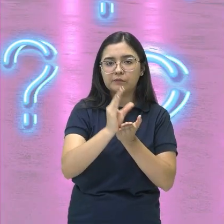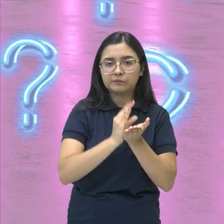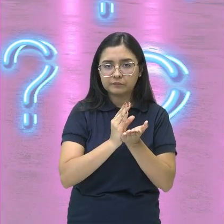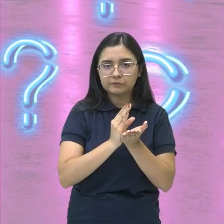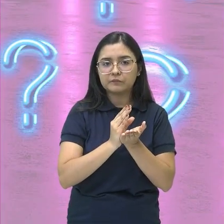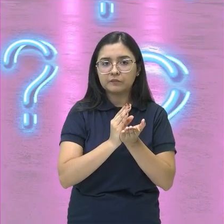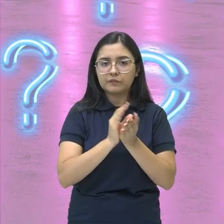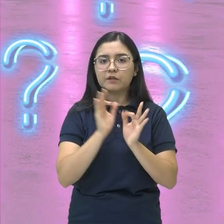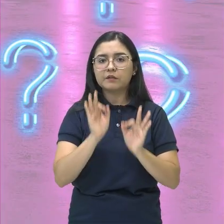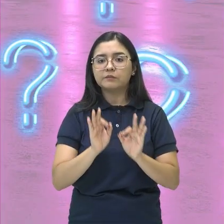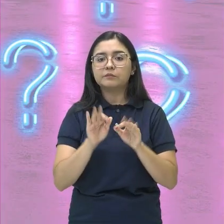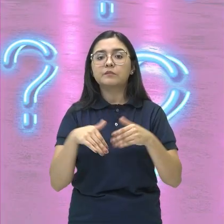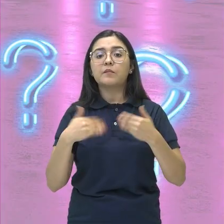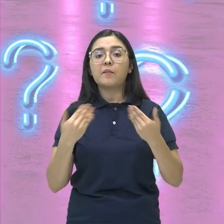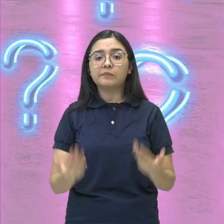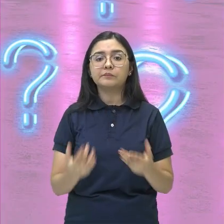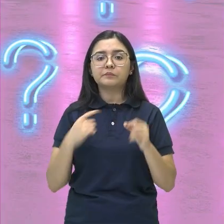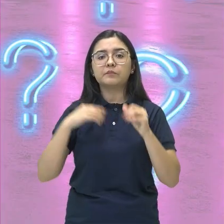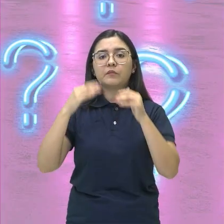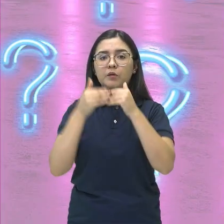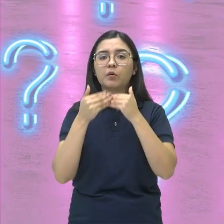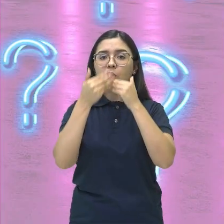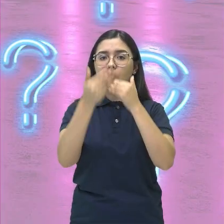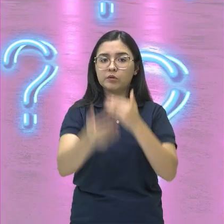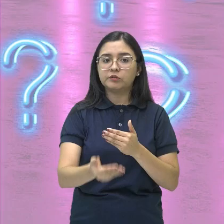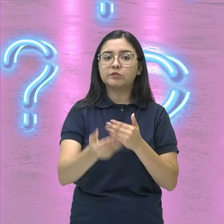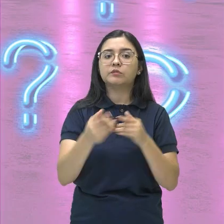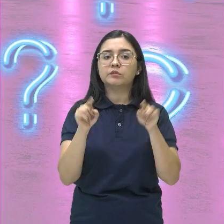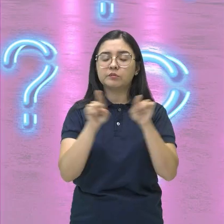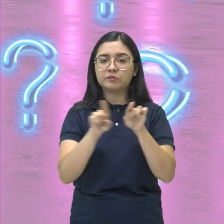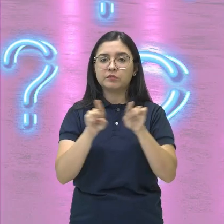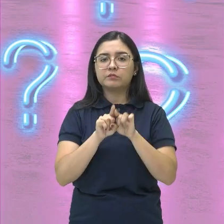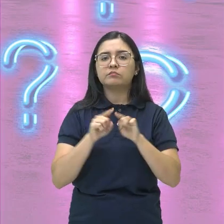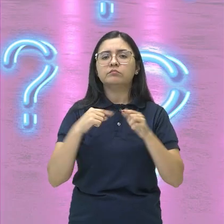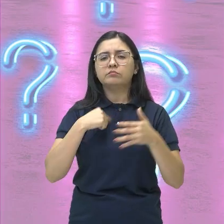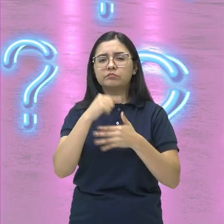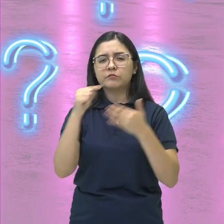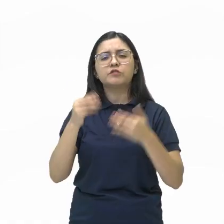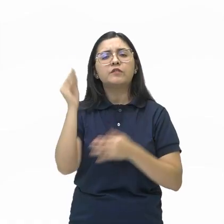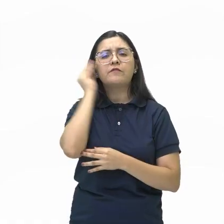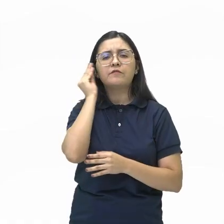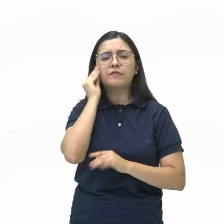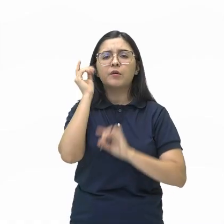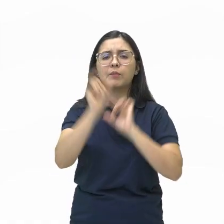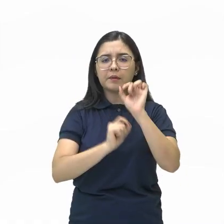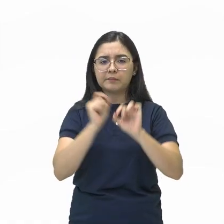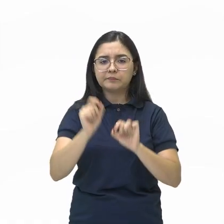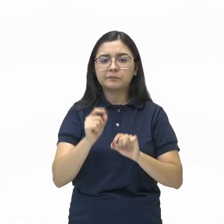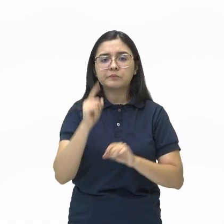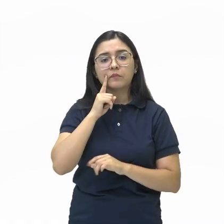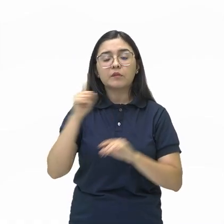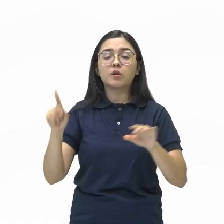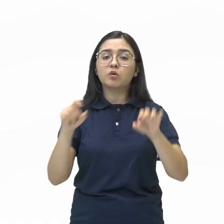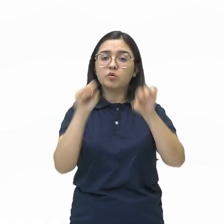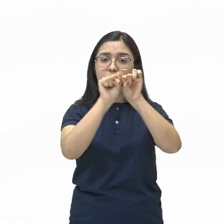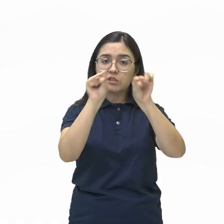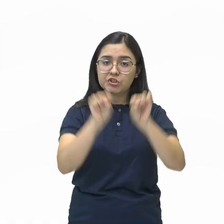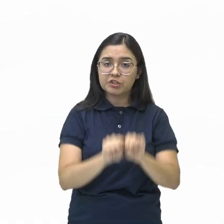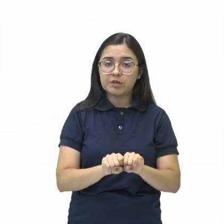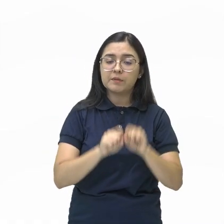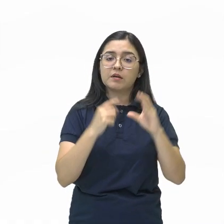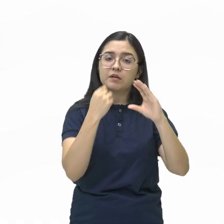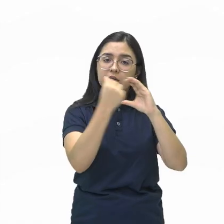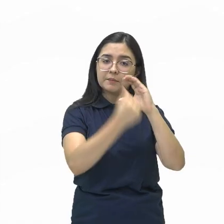transformado. Então, continuando aqui, ainda nesse nosso ponto aqui, nós vamos ver o seguinte, ó, que no sistema